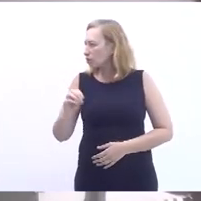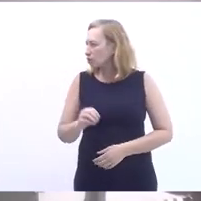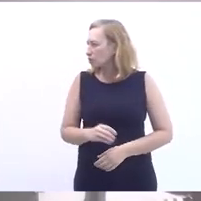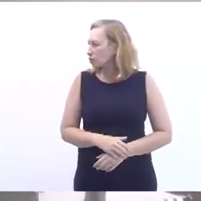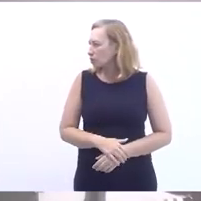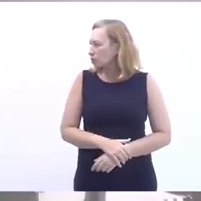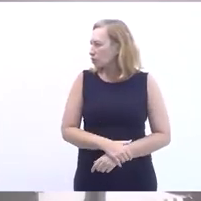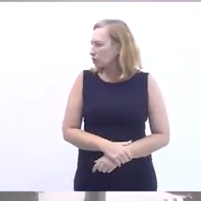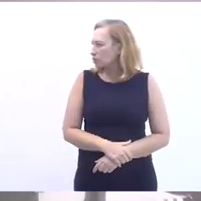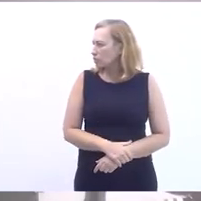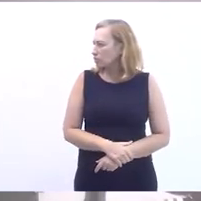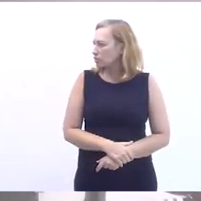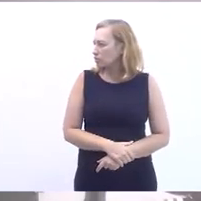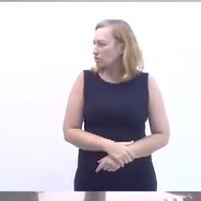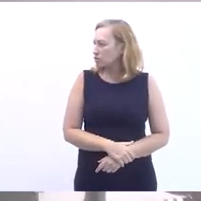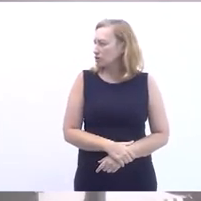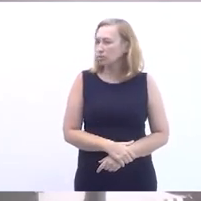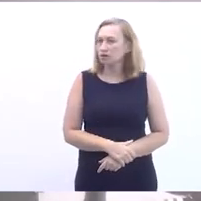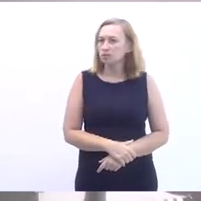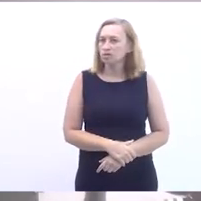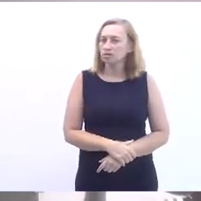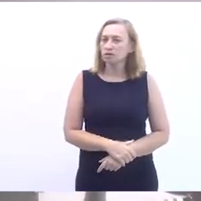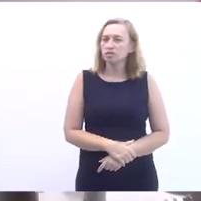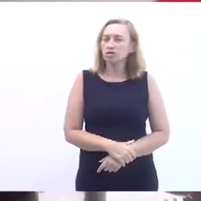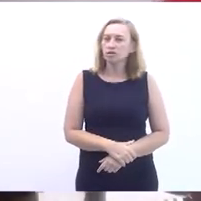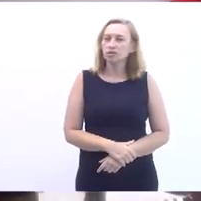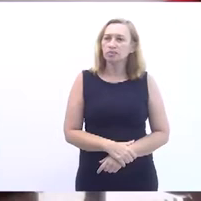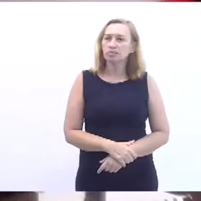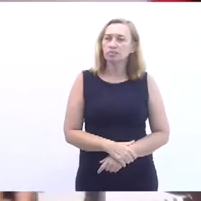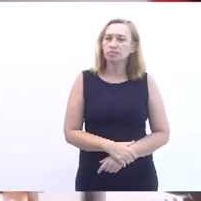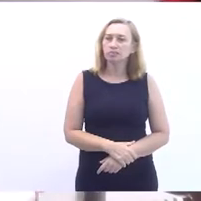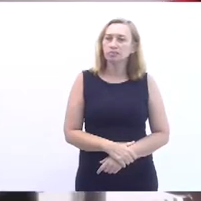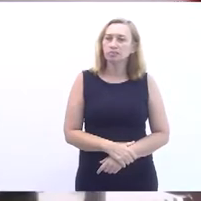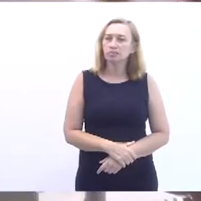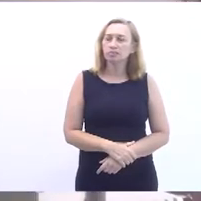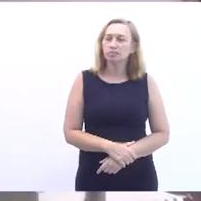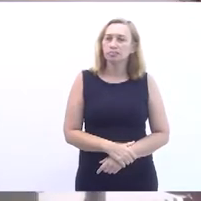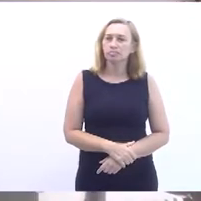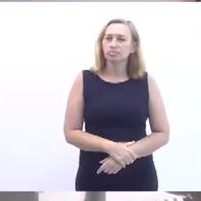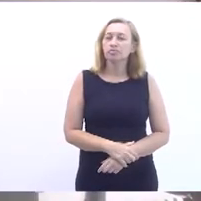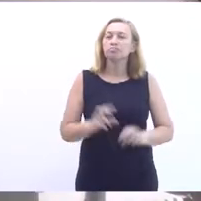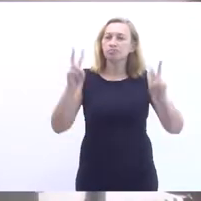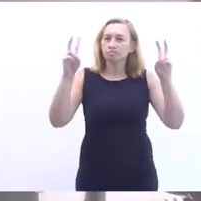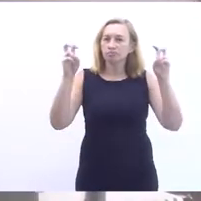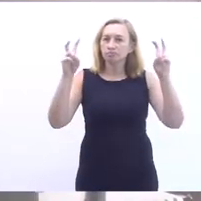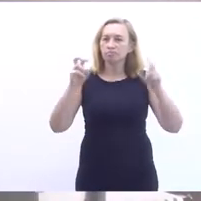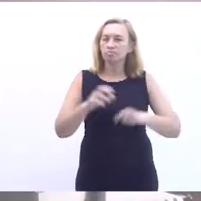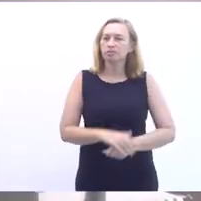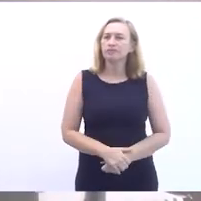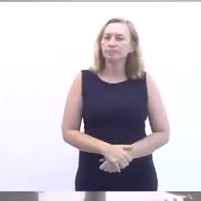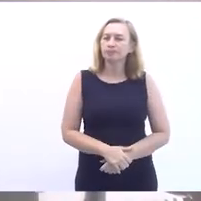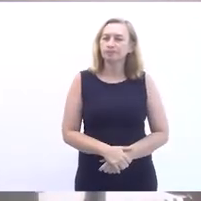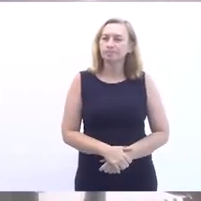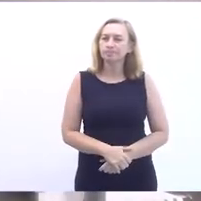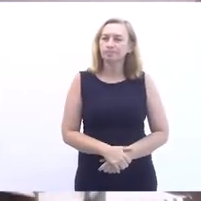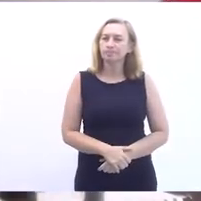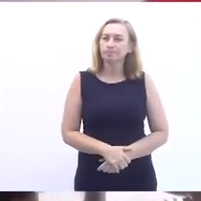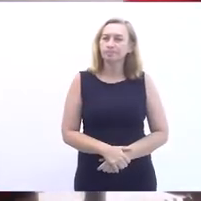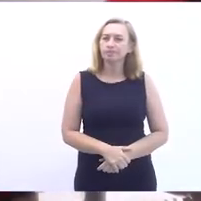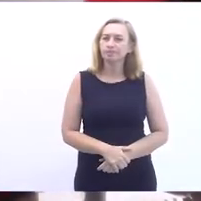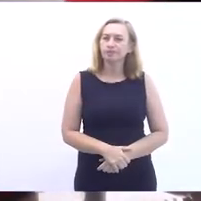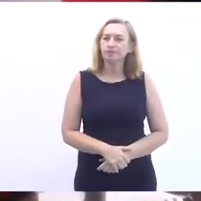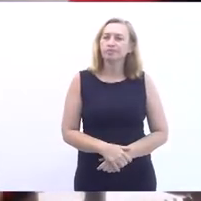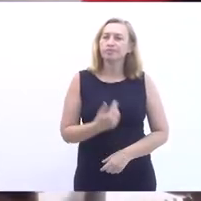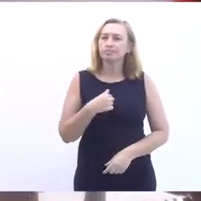alguém vai ser bom ser uma outra luta mas tem uma interseção muito forte com esse tema eu quero dizer ia eu